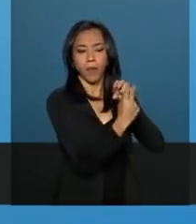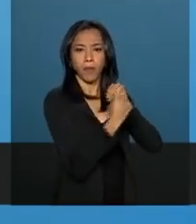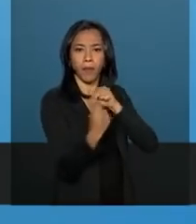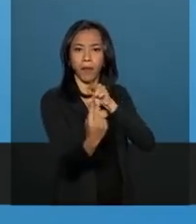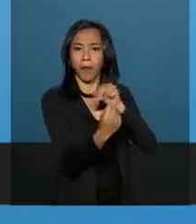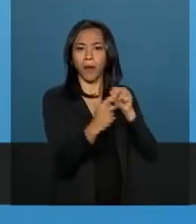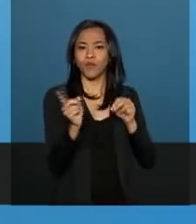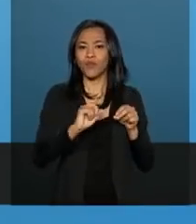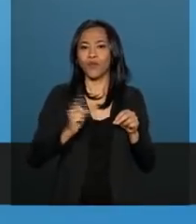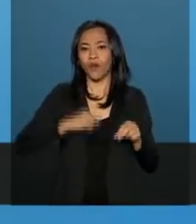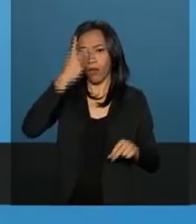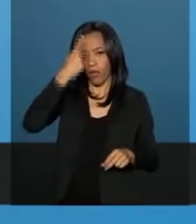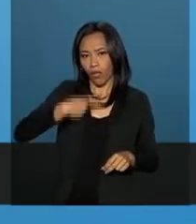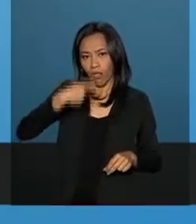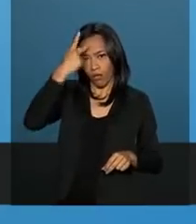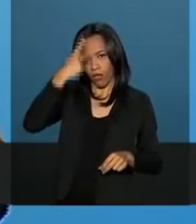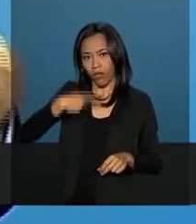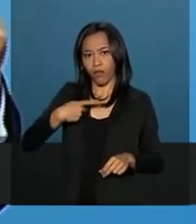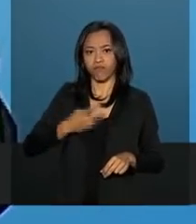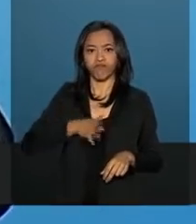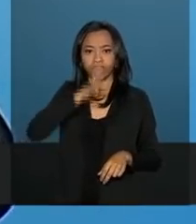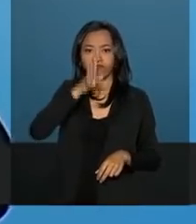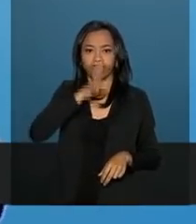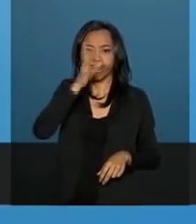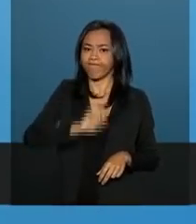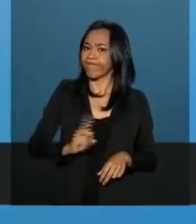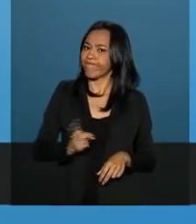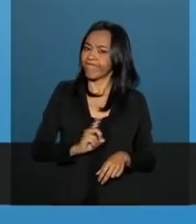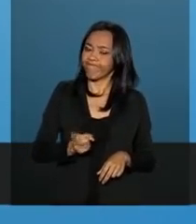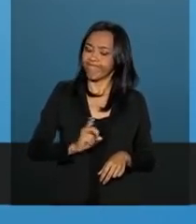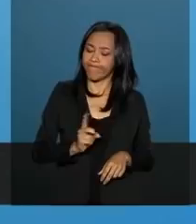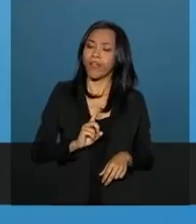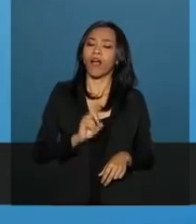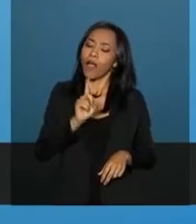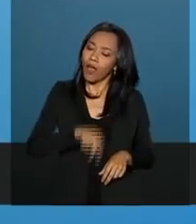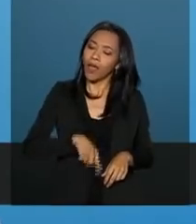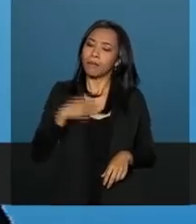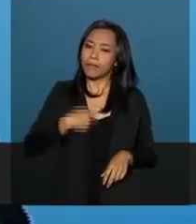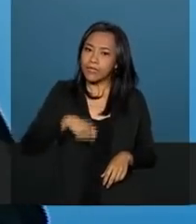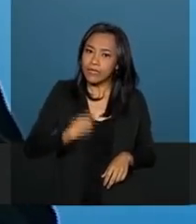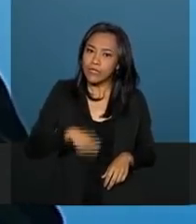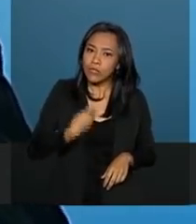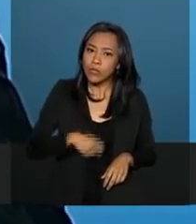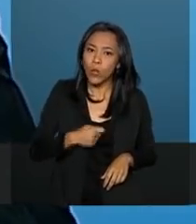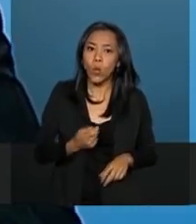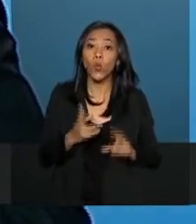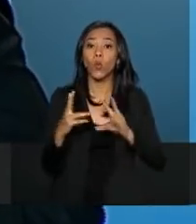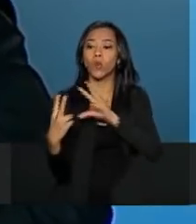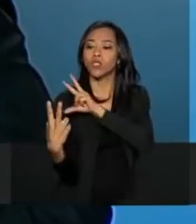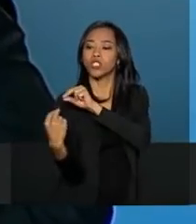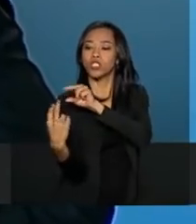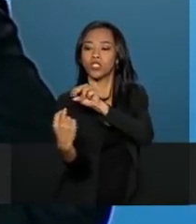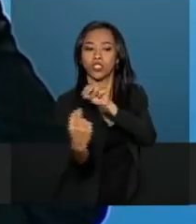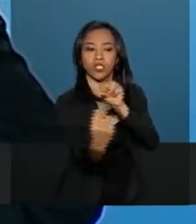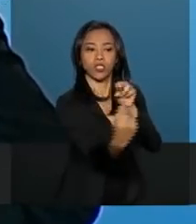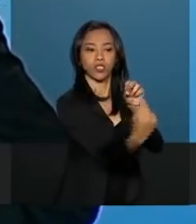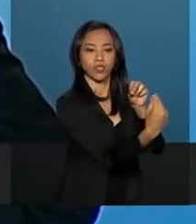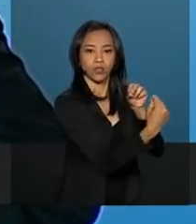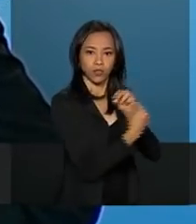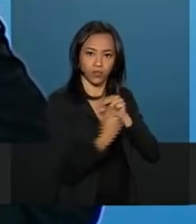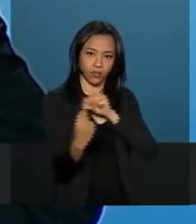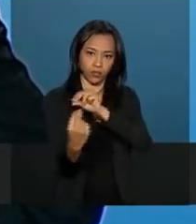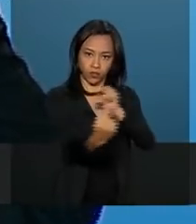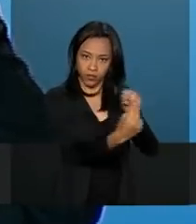que nós construímos de cima para baixo, mas foi precisamente de baixo para cima, ou seja,